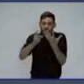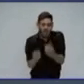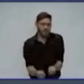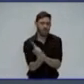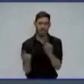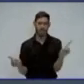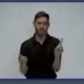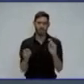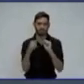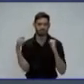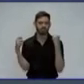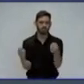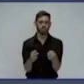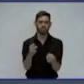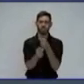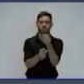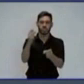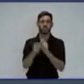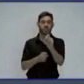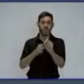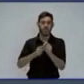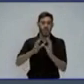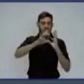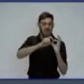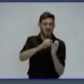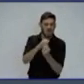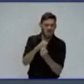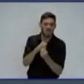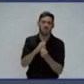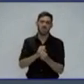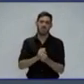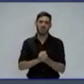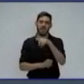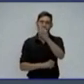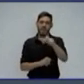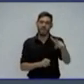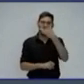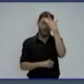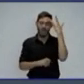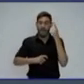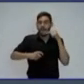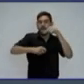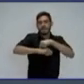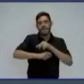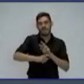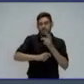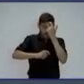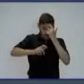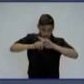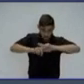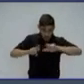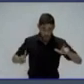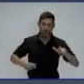para desqualificar ou destruir aqueles que pensam de maneira diferente. Cultiva-se